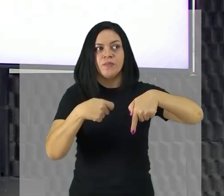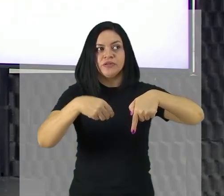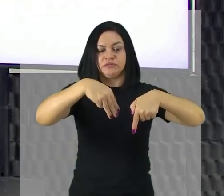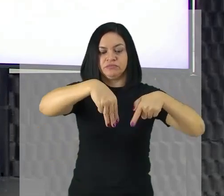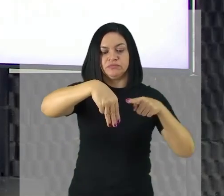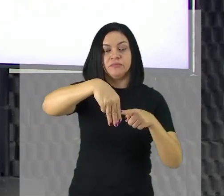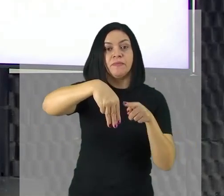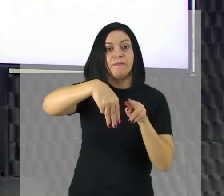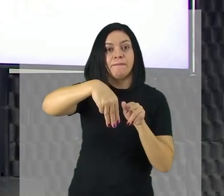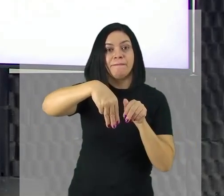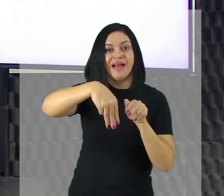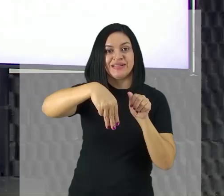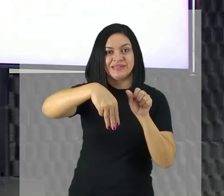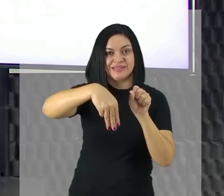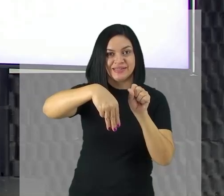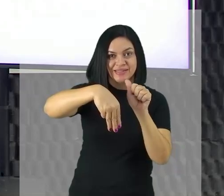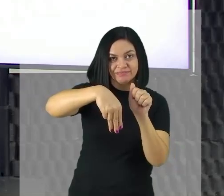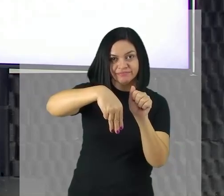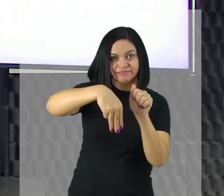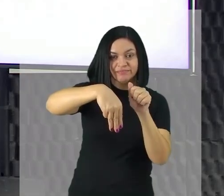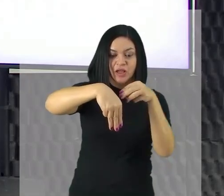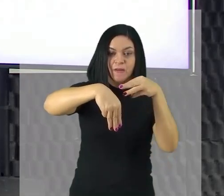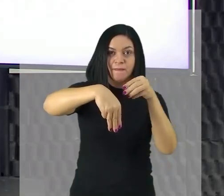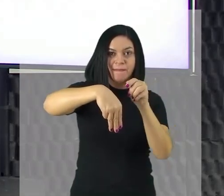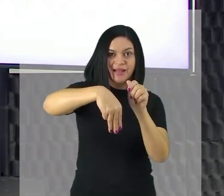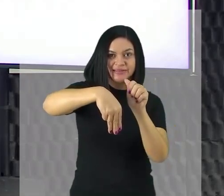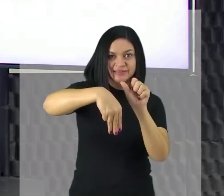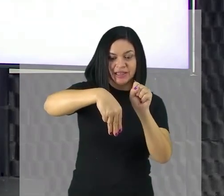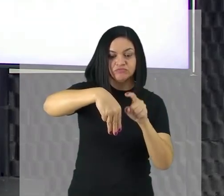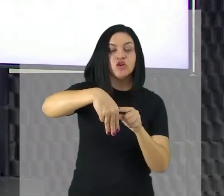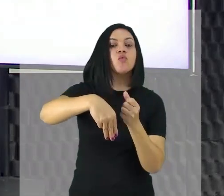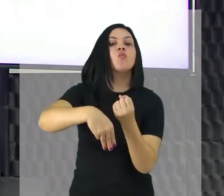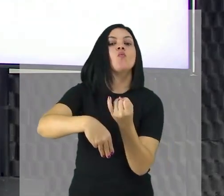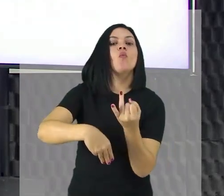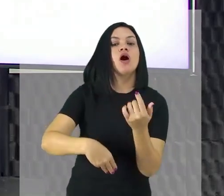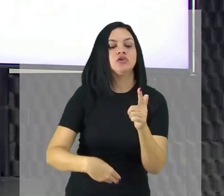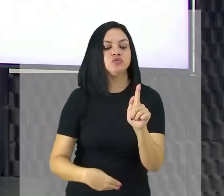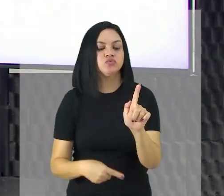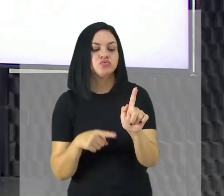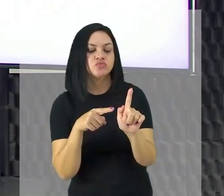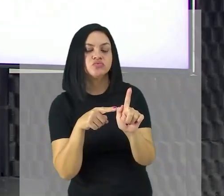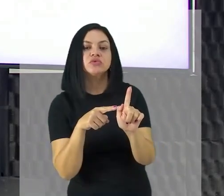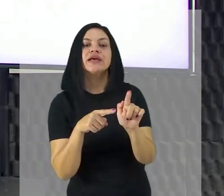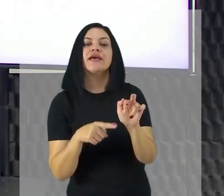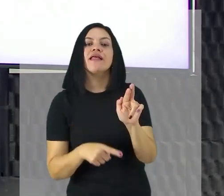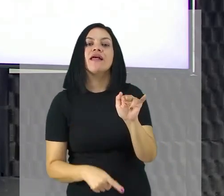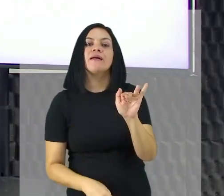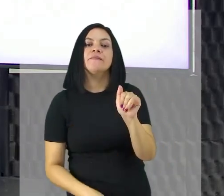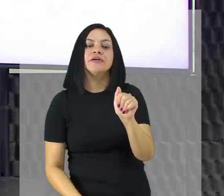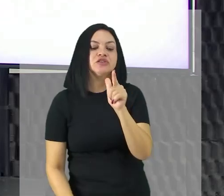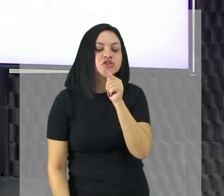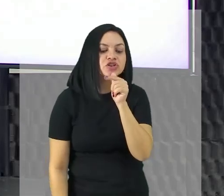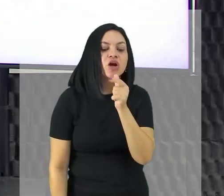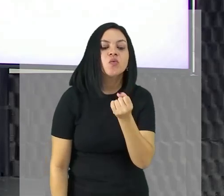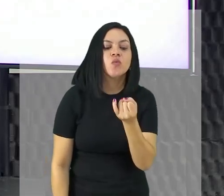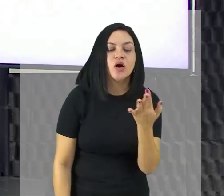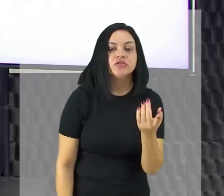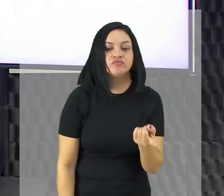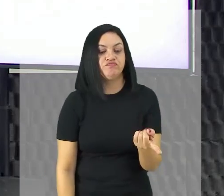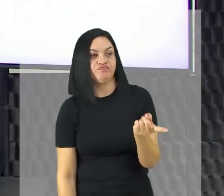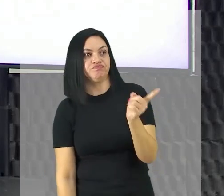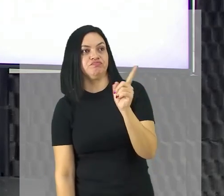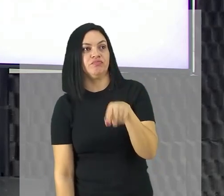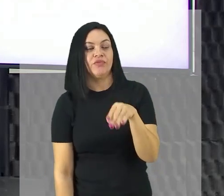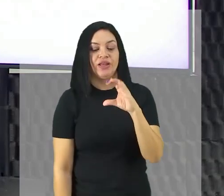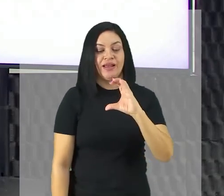de água. Então, eu tenho que saber quantos gramas de água vão ter, que ele disse aí. Calor específico, que é